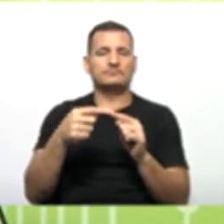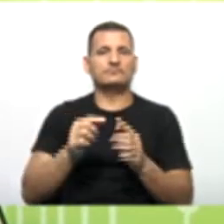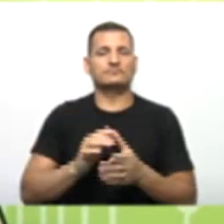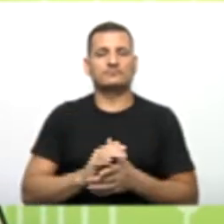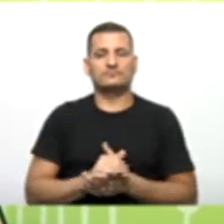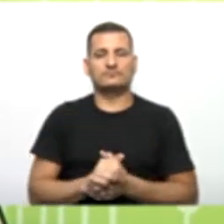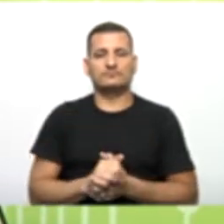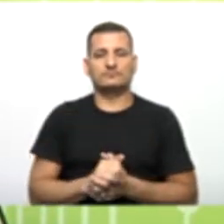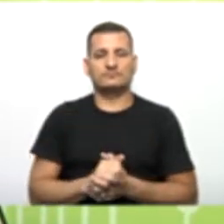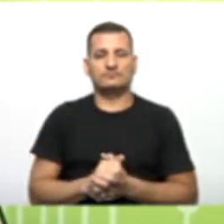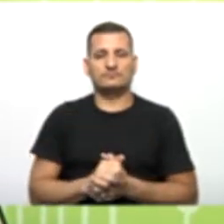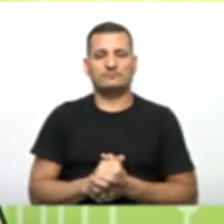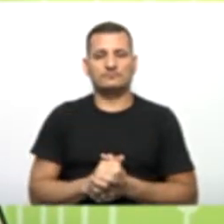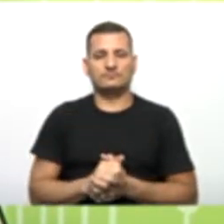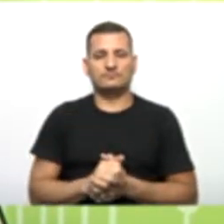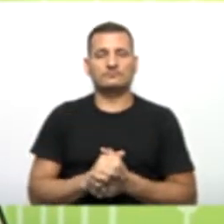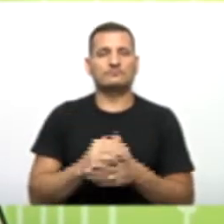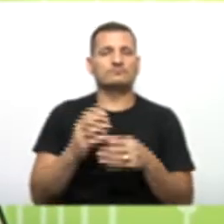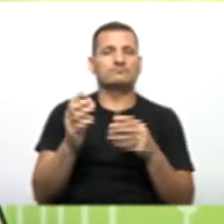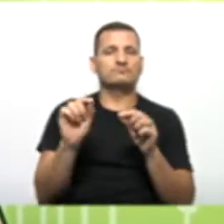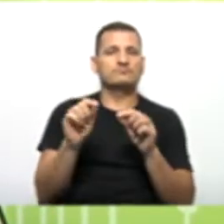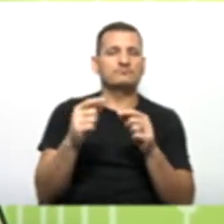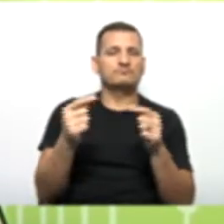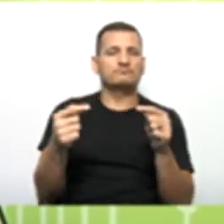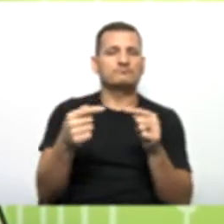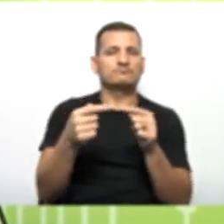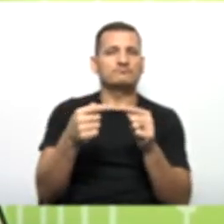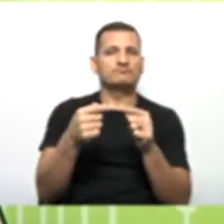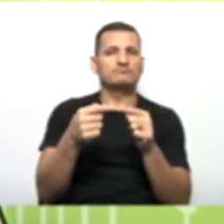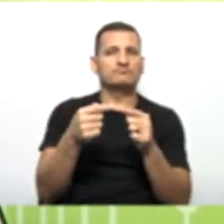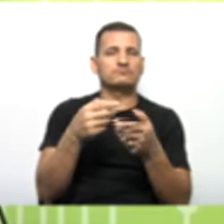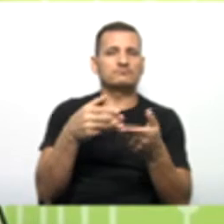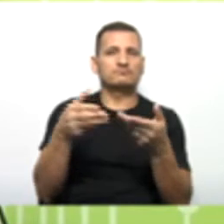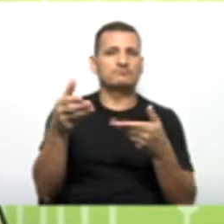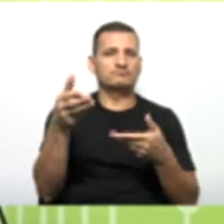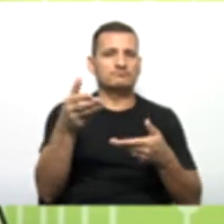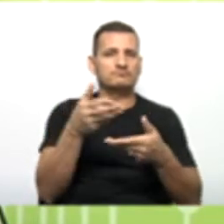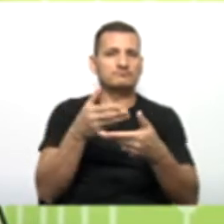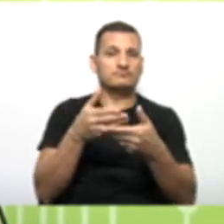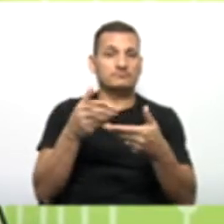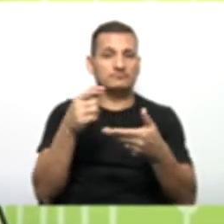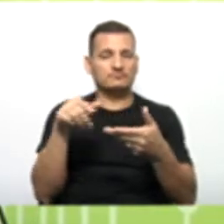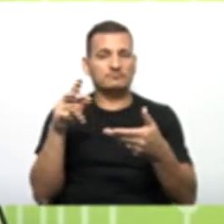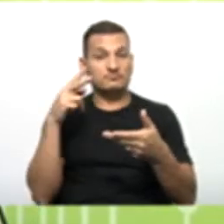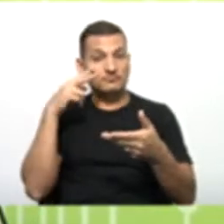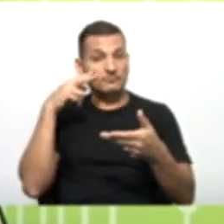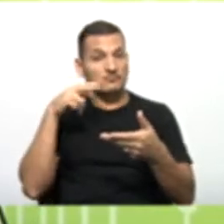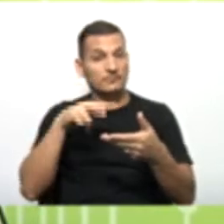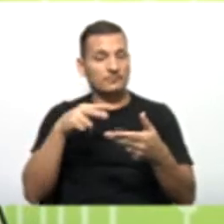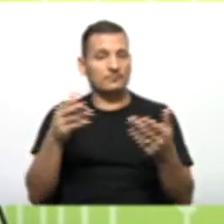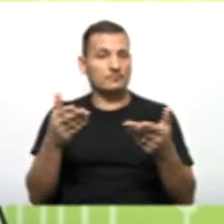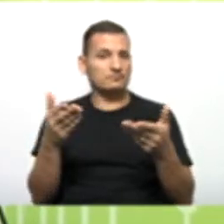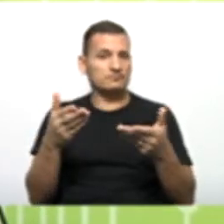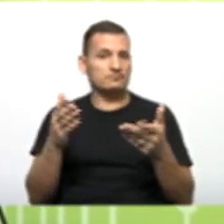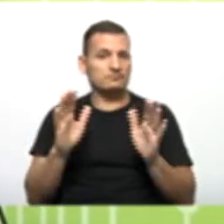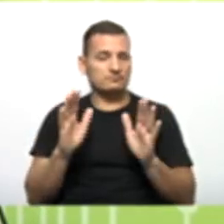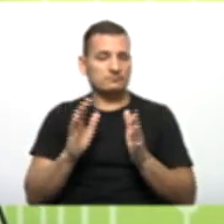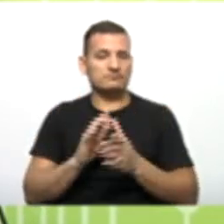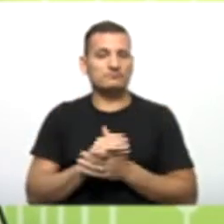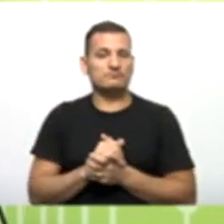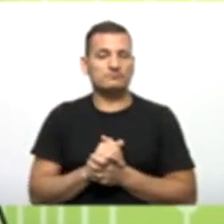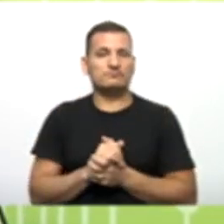eles vão conversar vocês vão ver como é que vai acontecer muito incrível o que a gente vai fazer agora é